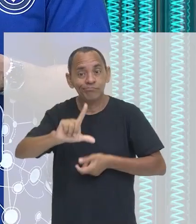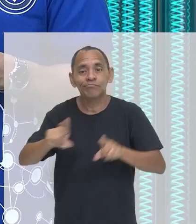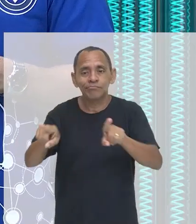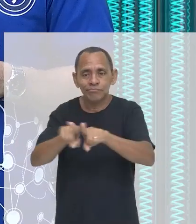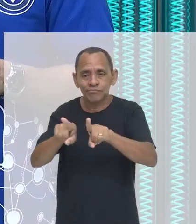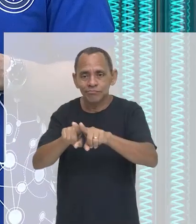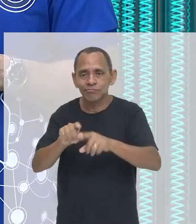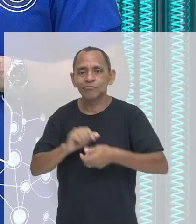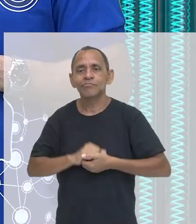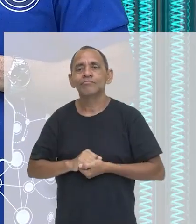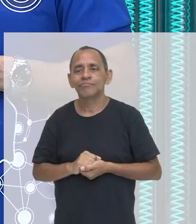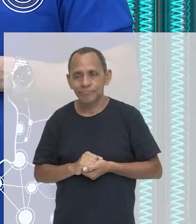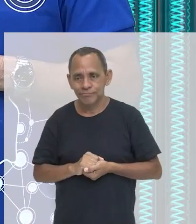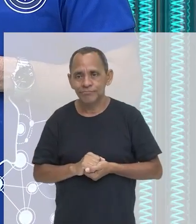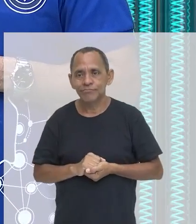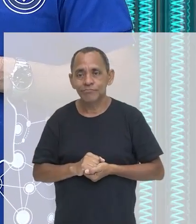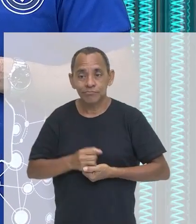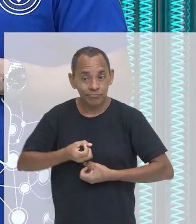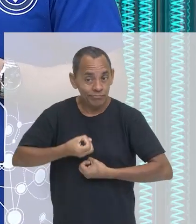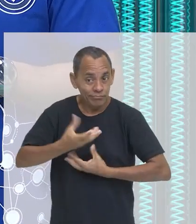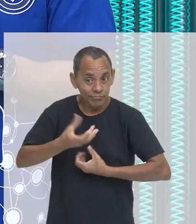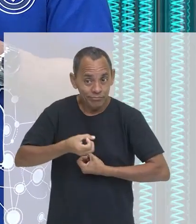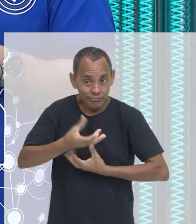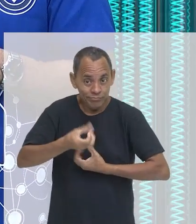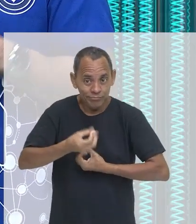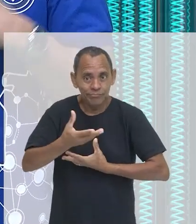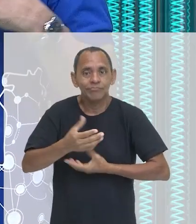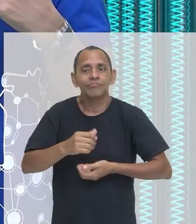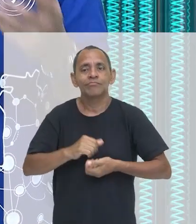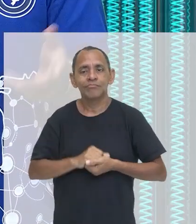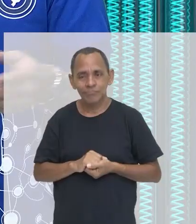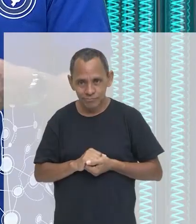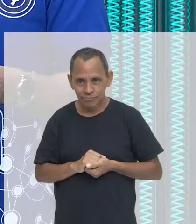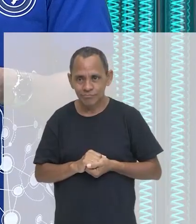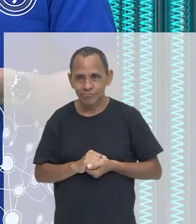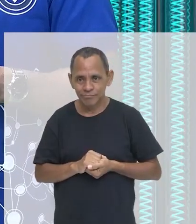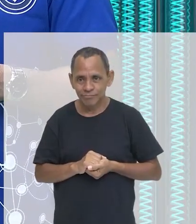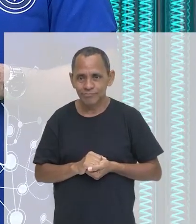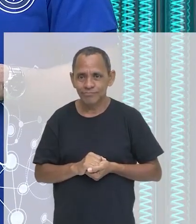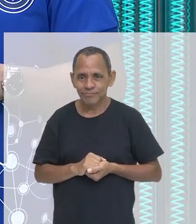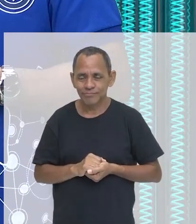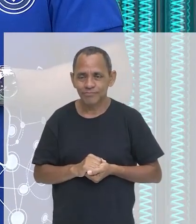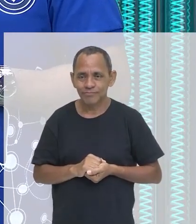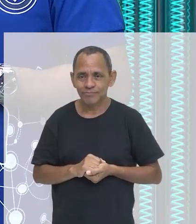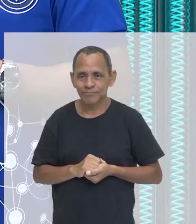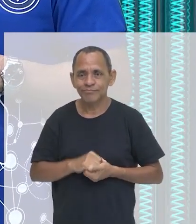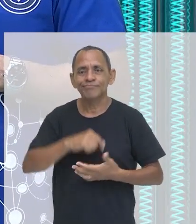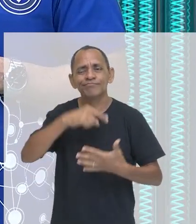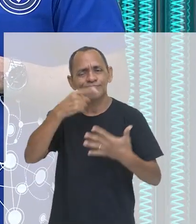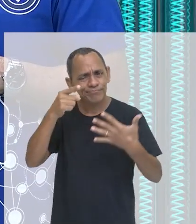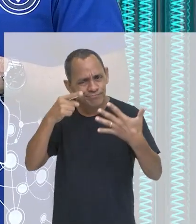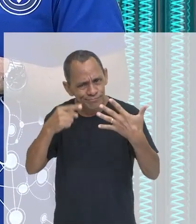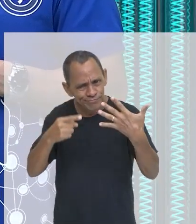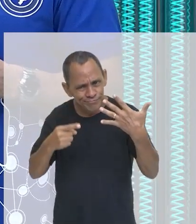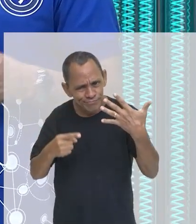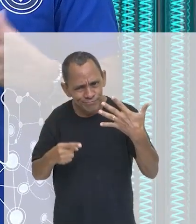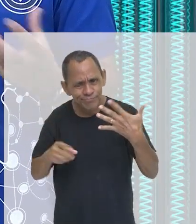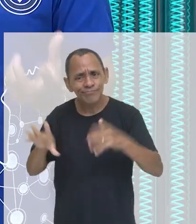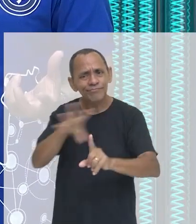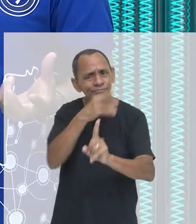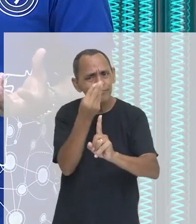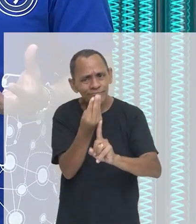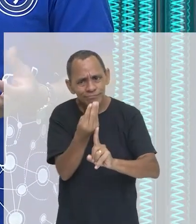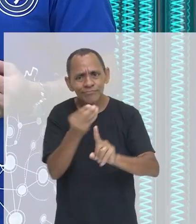muito comum de expressar a cultura, poetry, que são os poemas, os poesias, forma poética. Aí nós temos